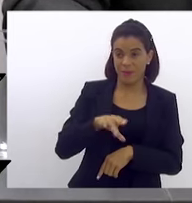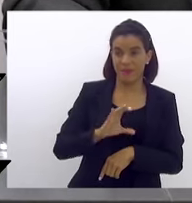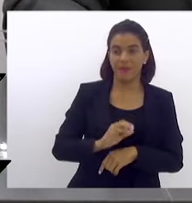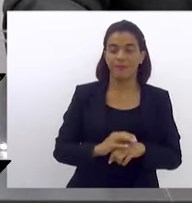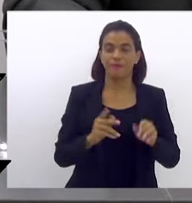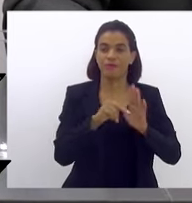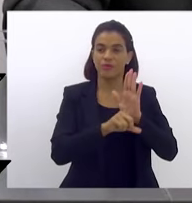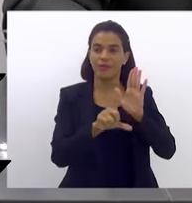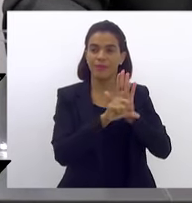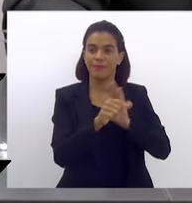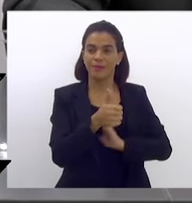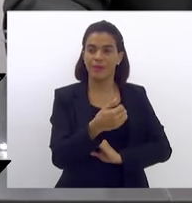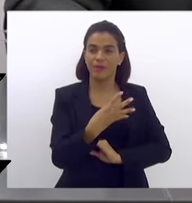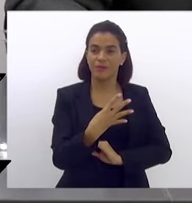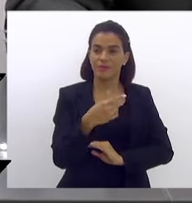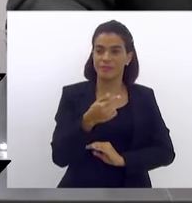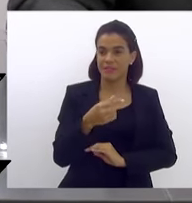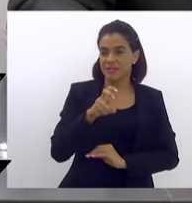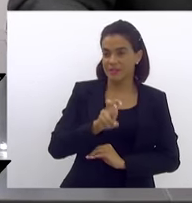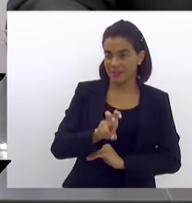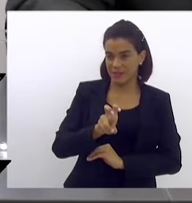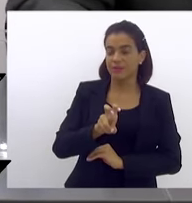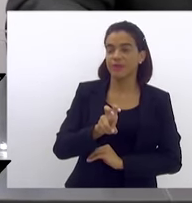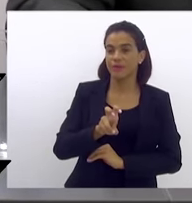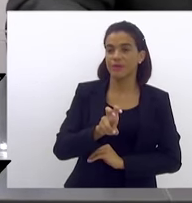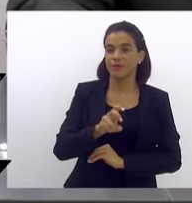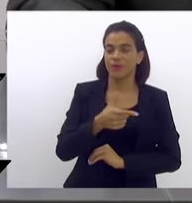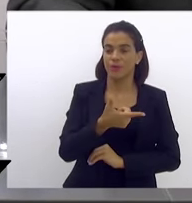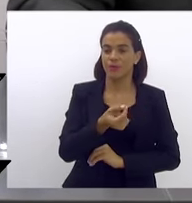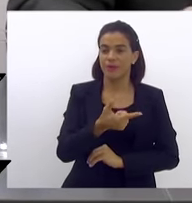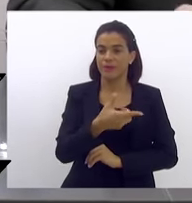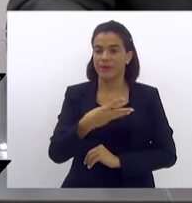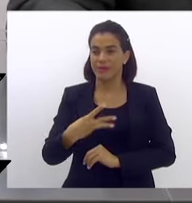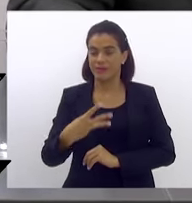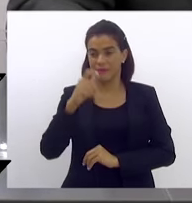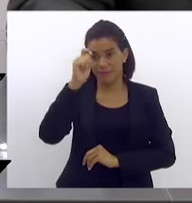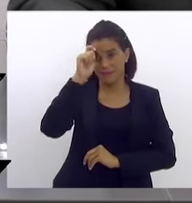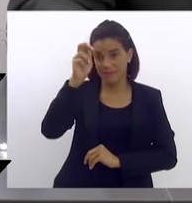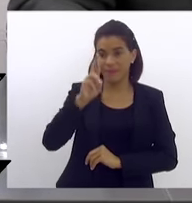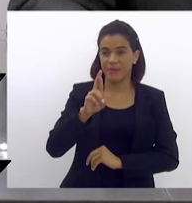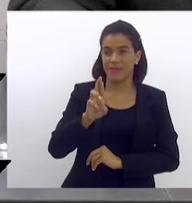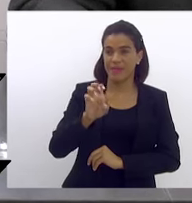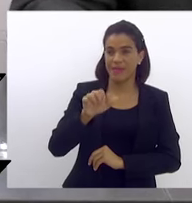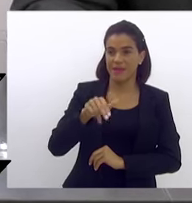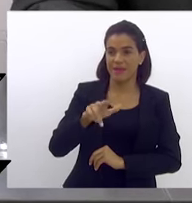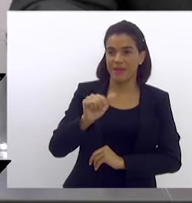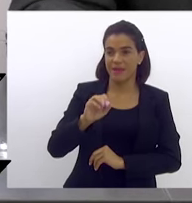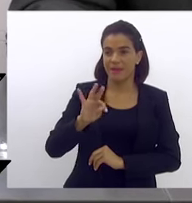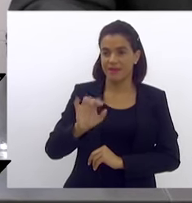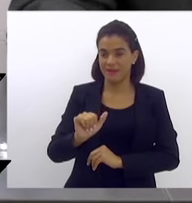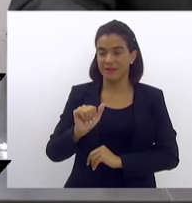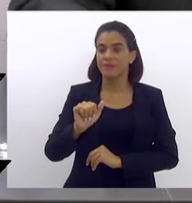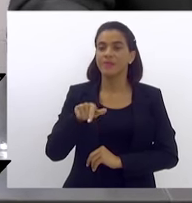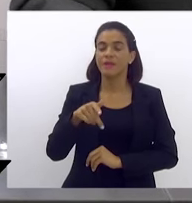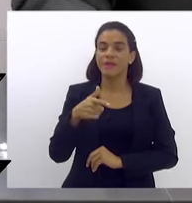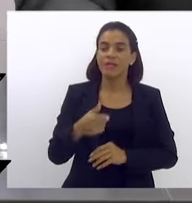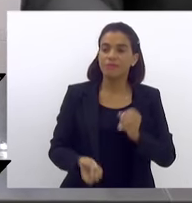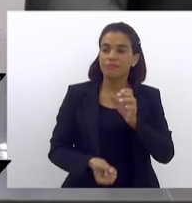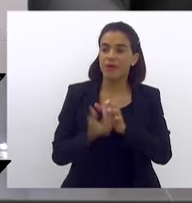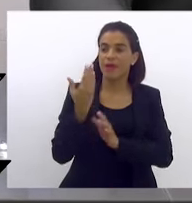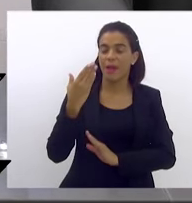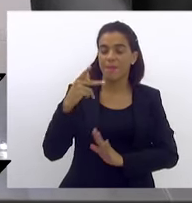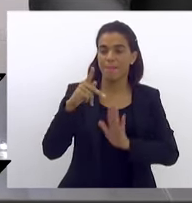número 1475 de 2023 de autoria da deputada Renata Souza que institui a política de